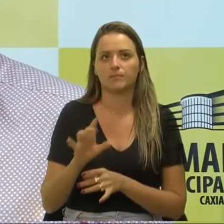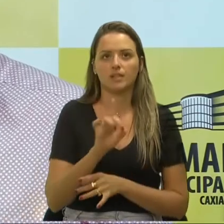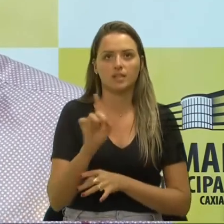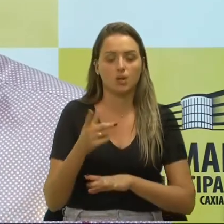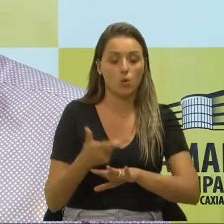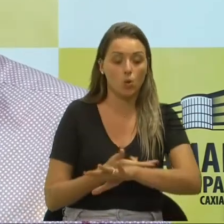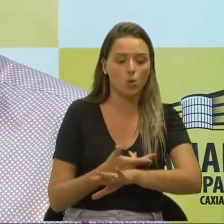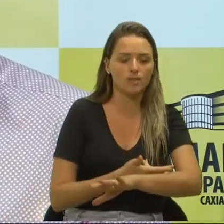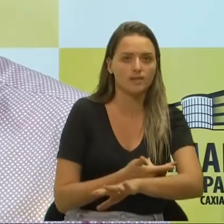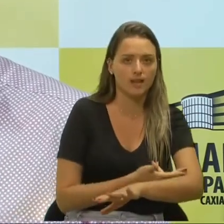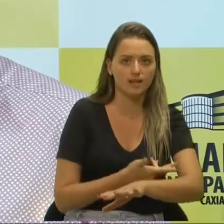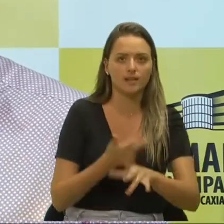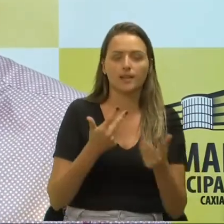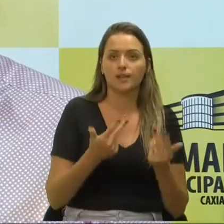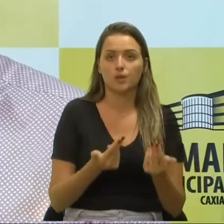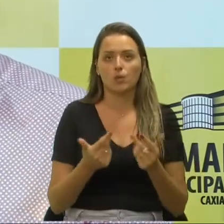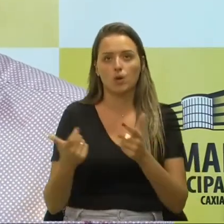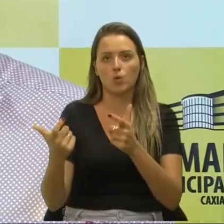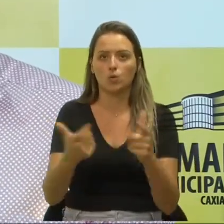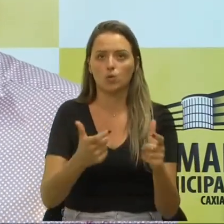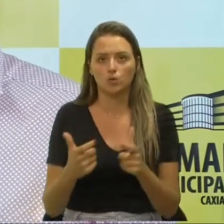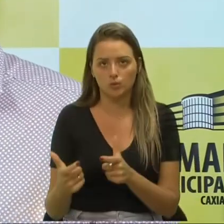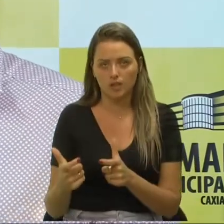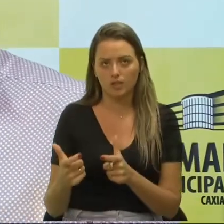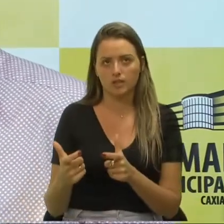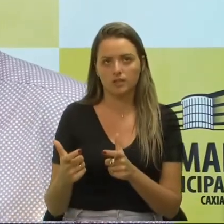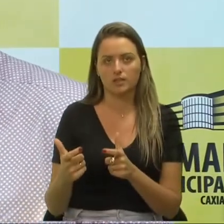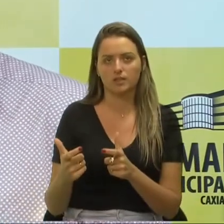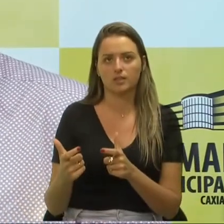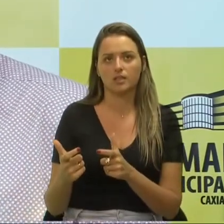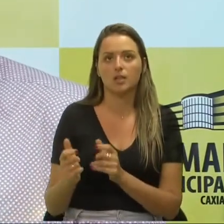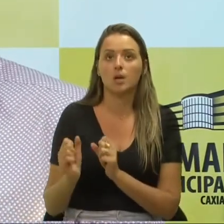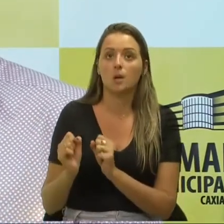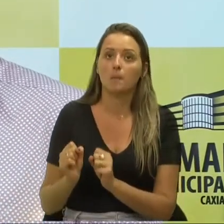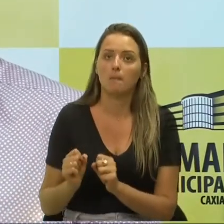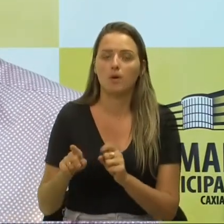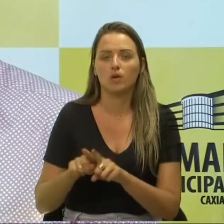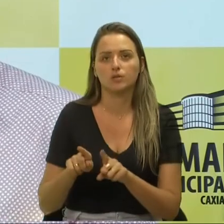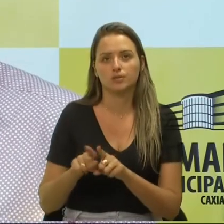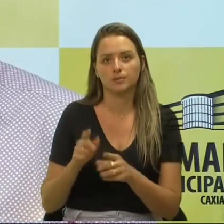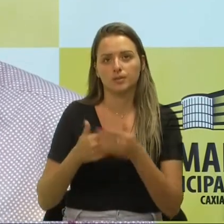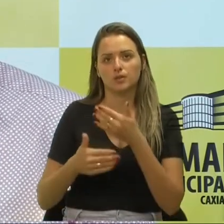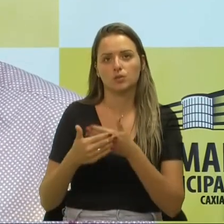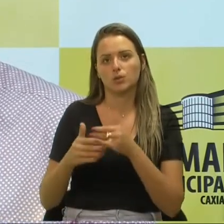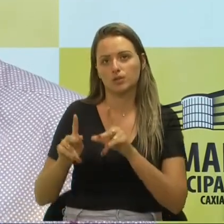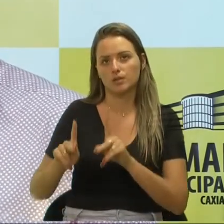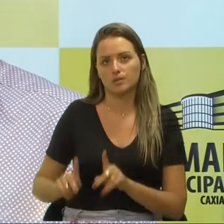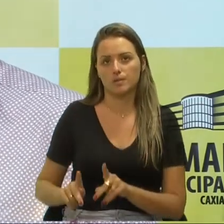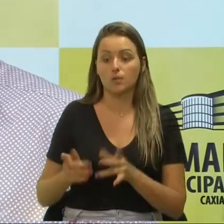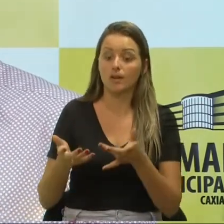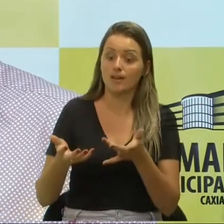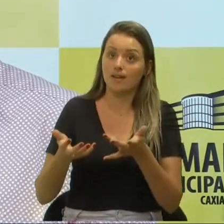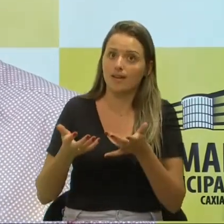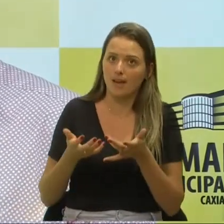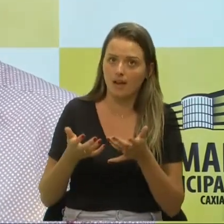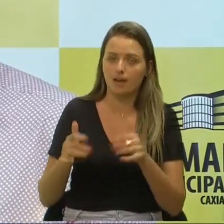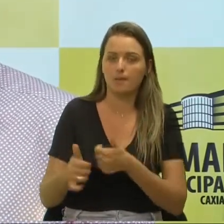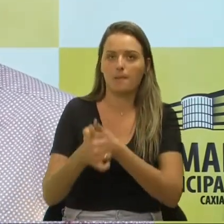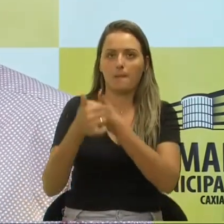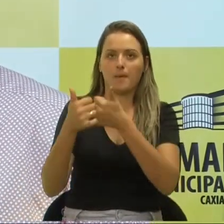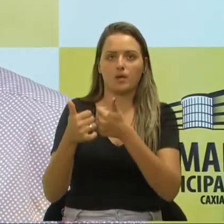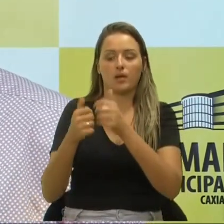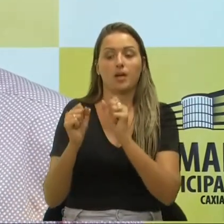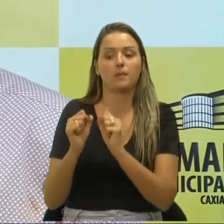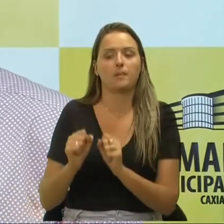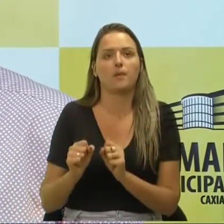roçada, inclusive em alguns lugares sim, porém, possibilitando que aquelas pessoas que querem melhorar e